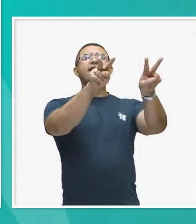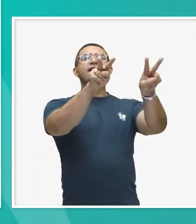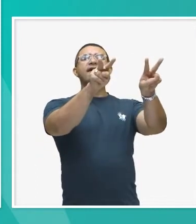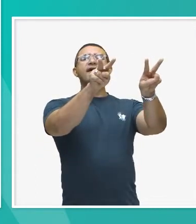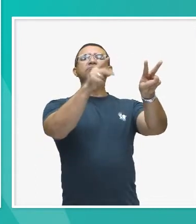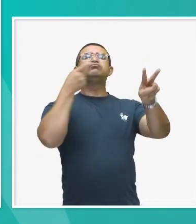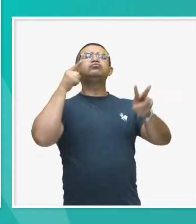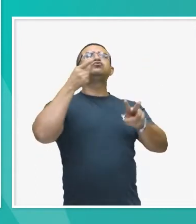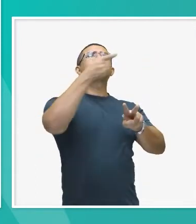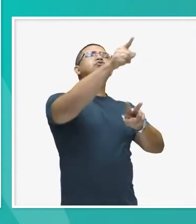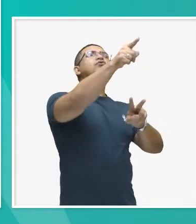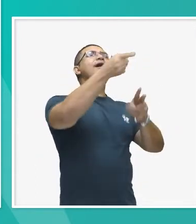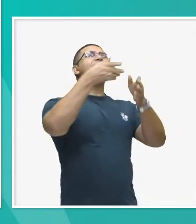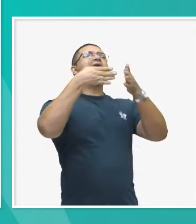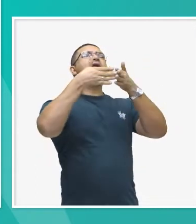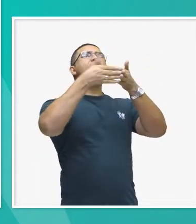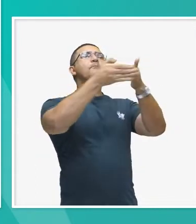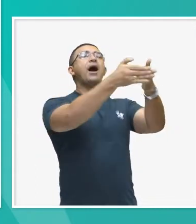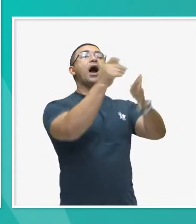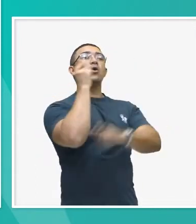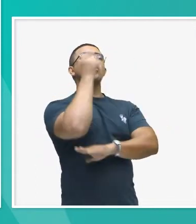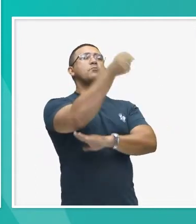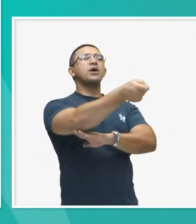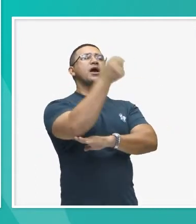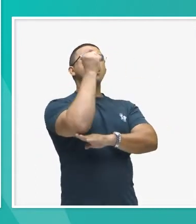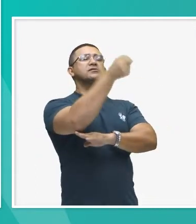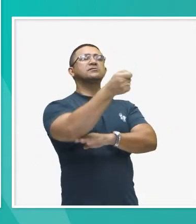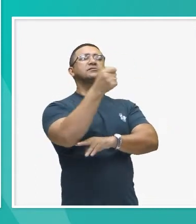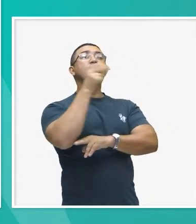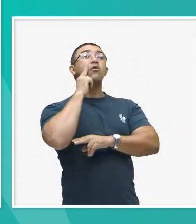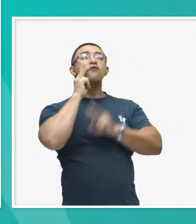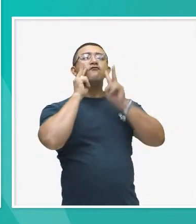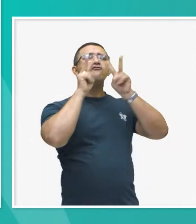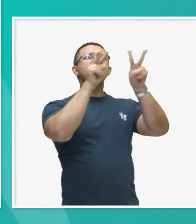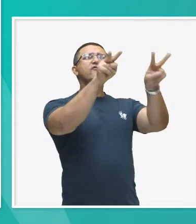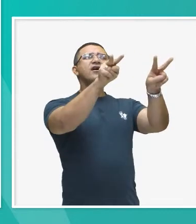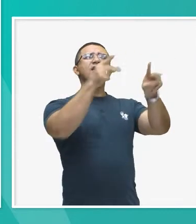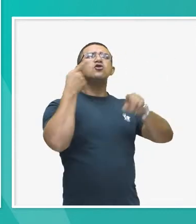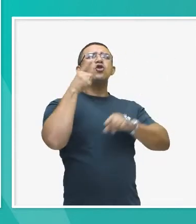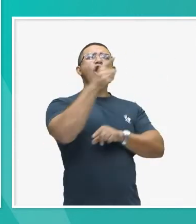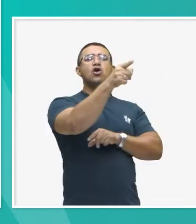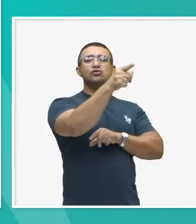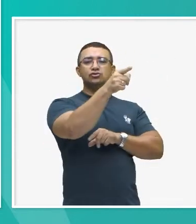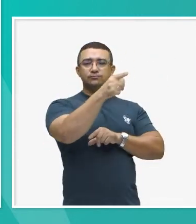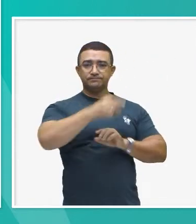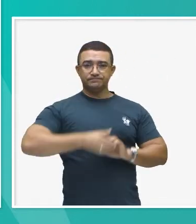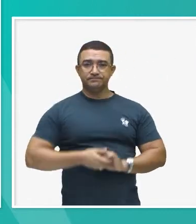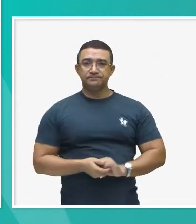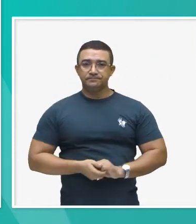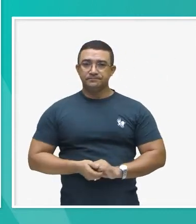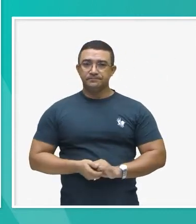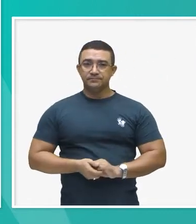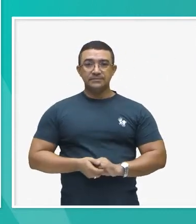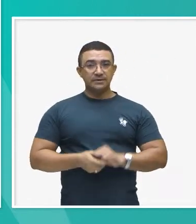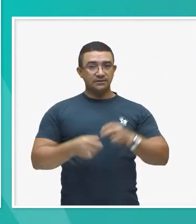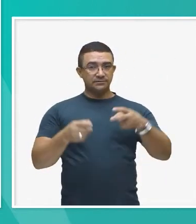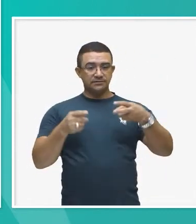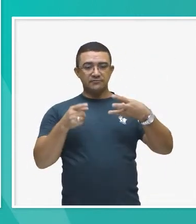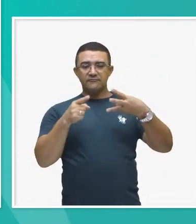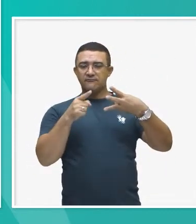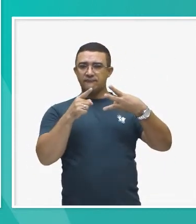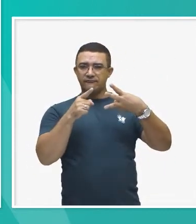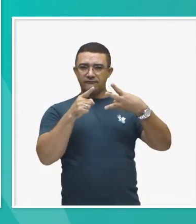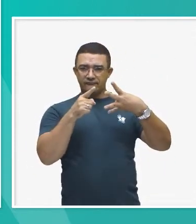Um navio pesqueiro, um barco de pesca, tá? Far away é bem longe. A segunda frase